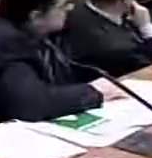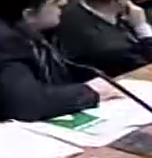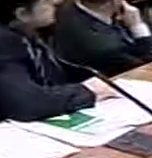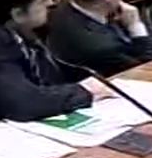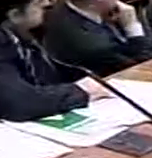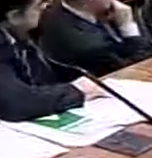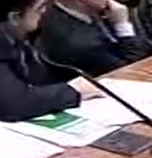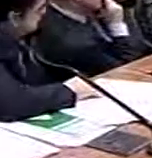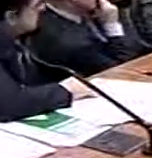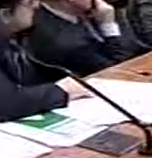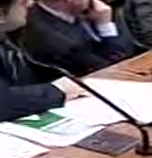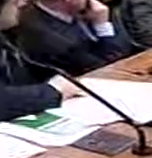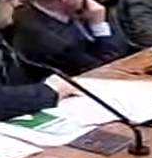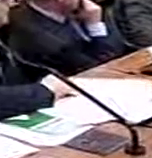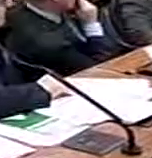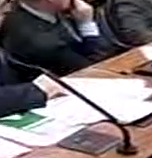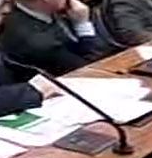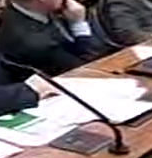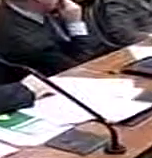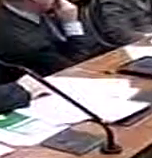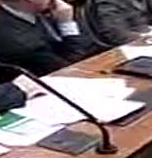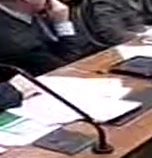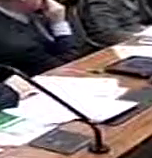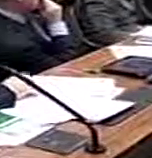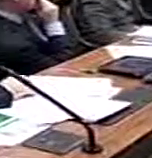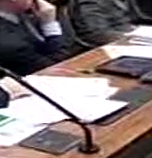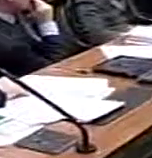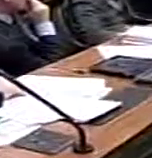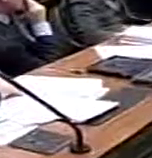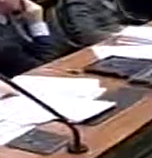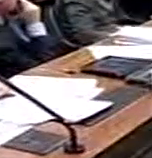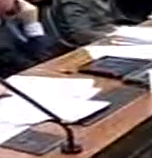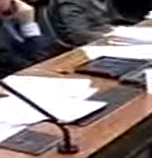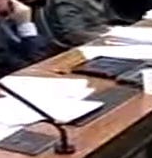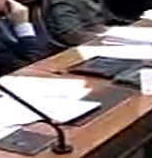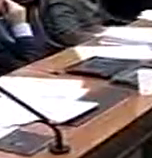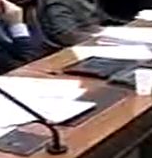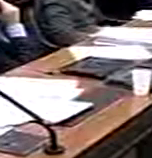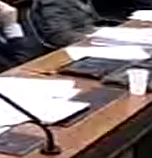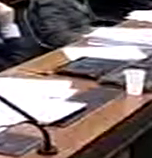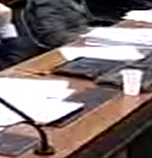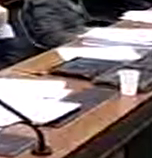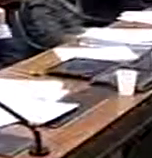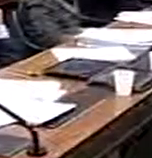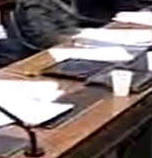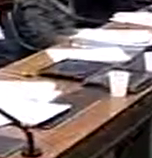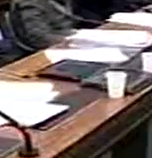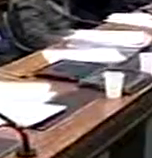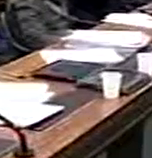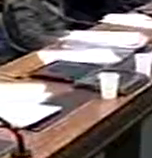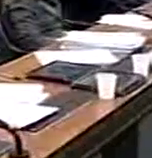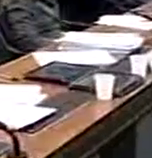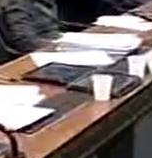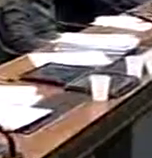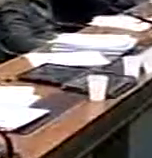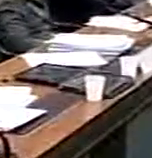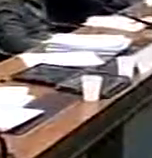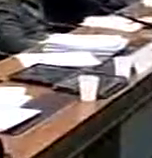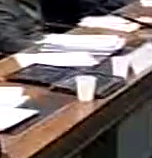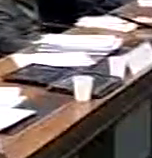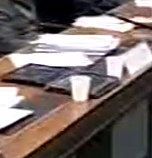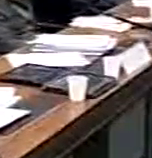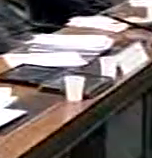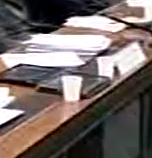grupo. Tá? Interrompemos a transmissão da audiência pública na Comissão de Agricultura da Câmara, que ouve a ministra do Meio